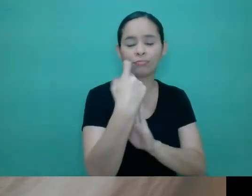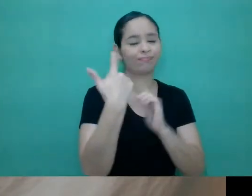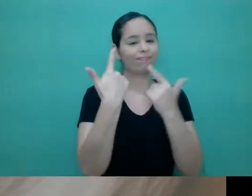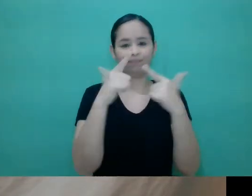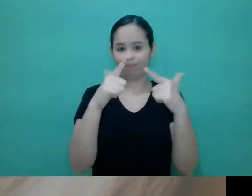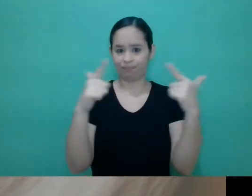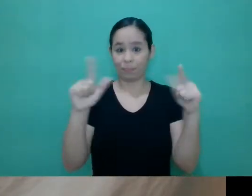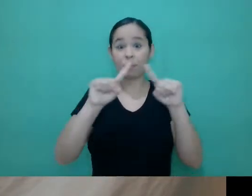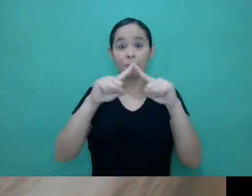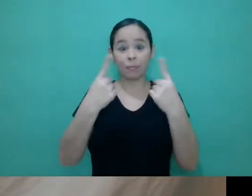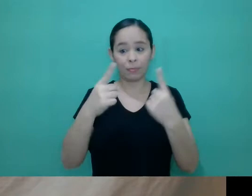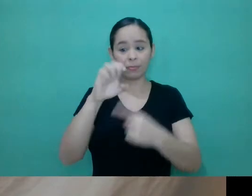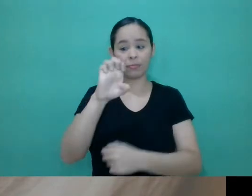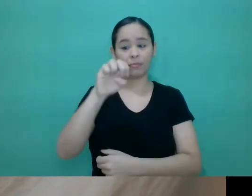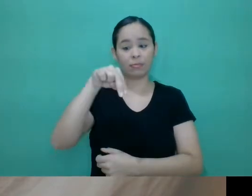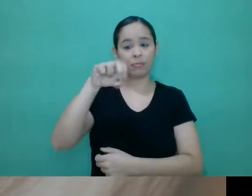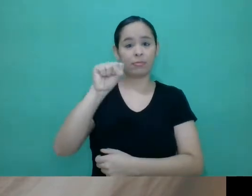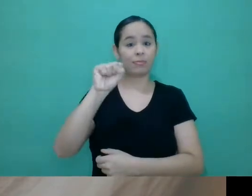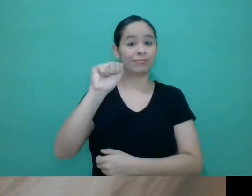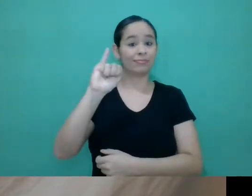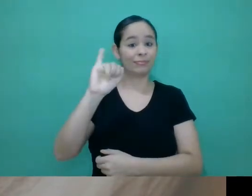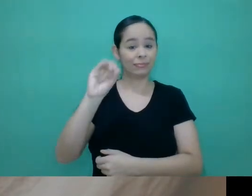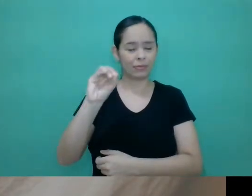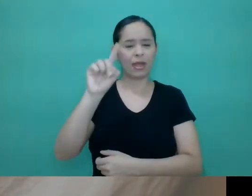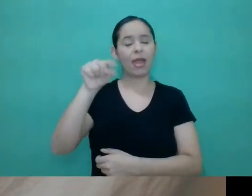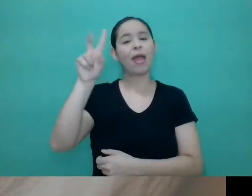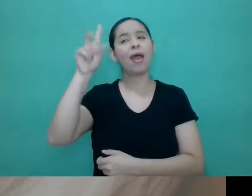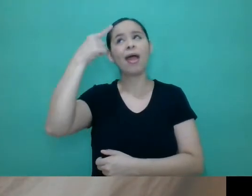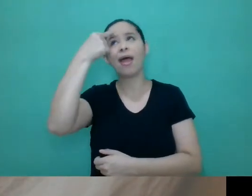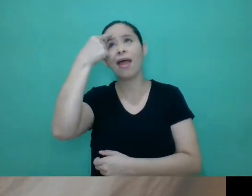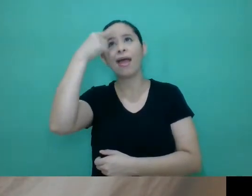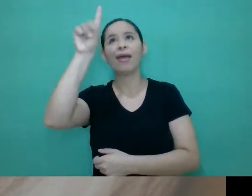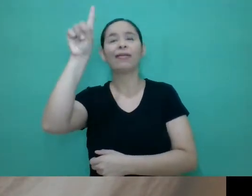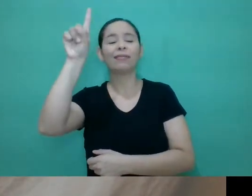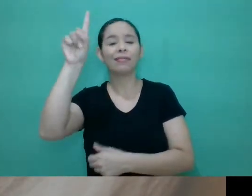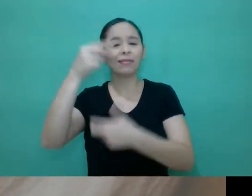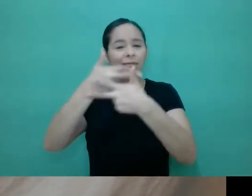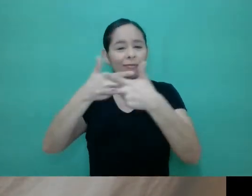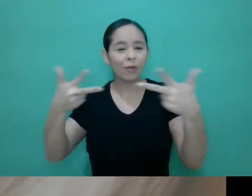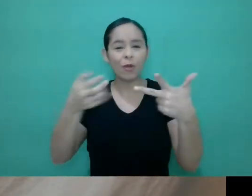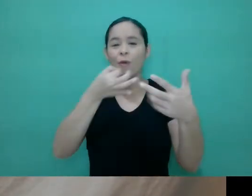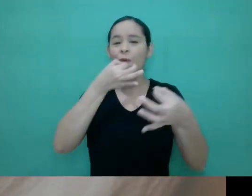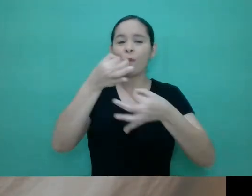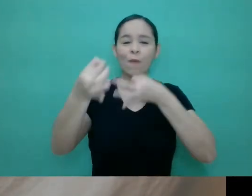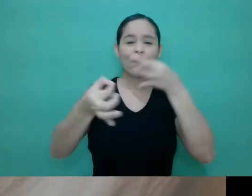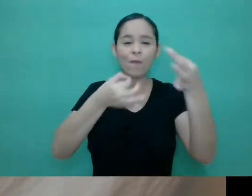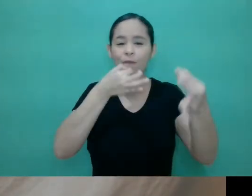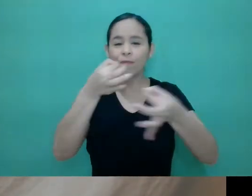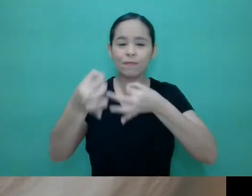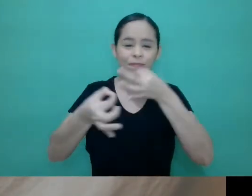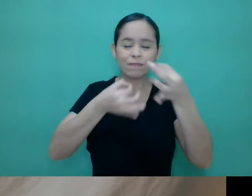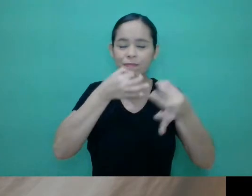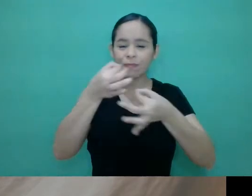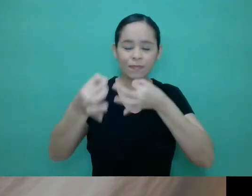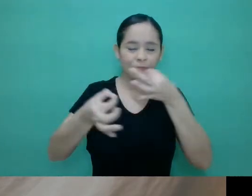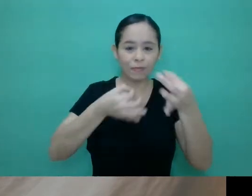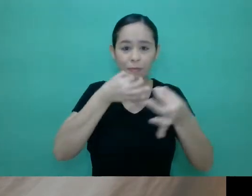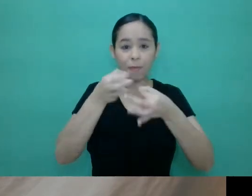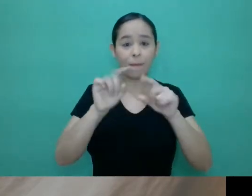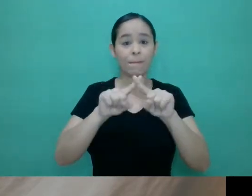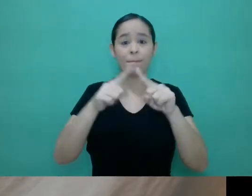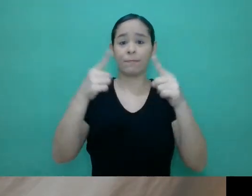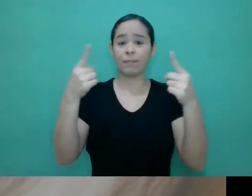que o ensaio é um texto de ideias com um viés argumentativo, né? Mas